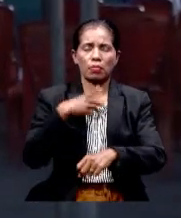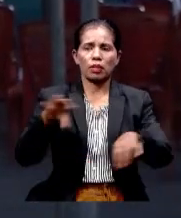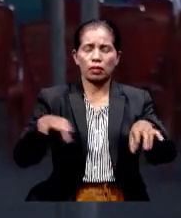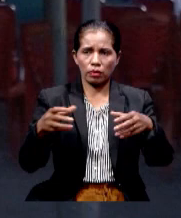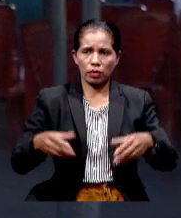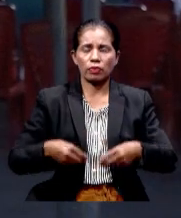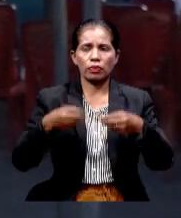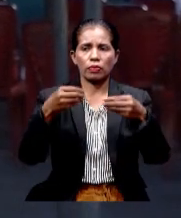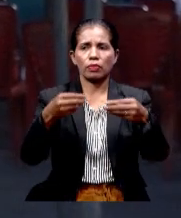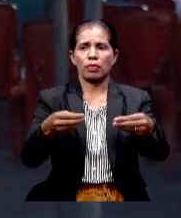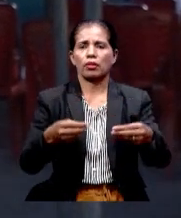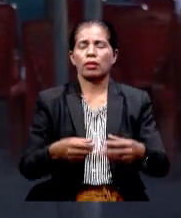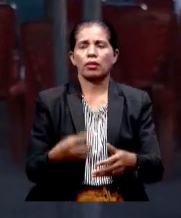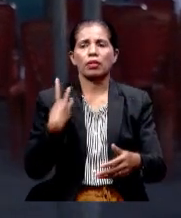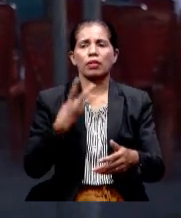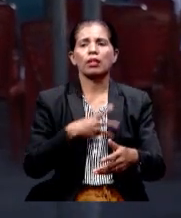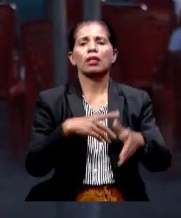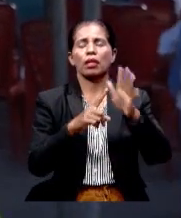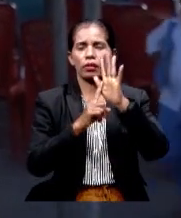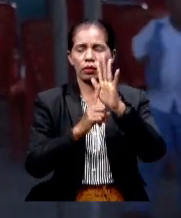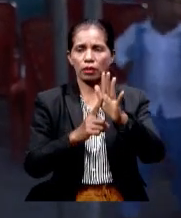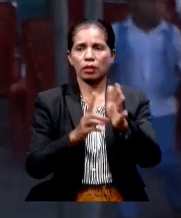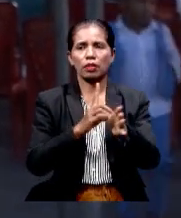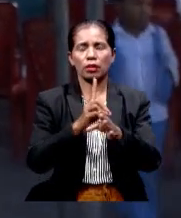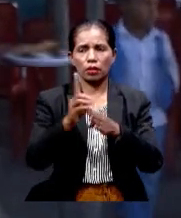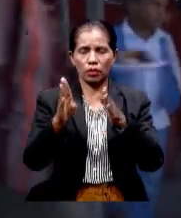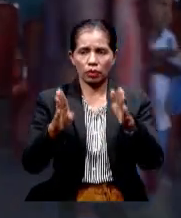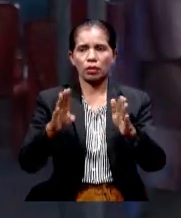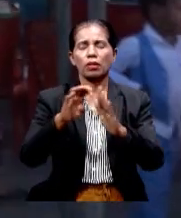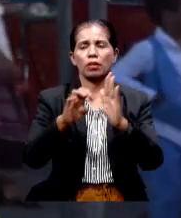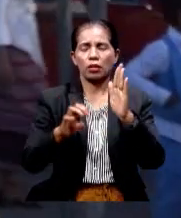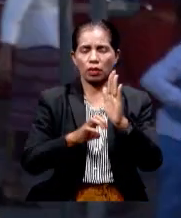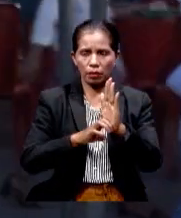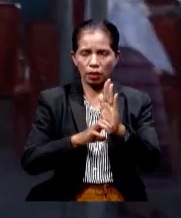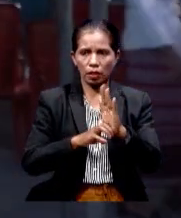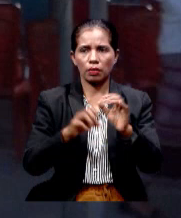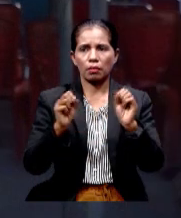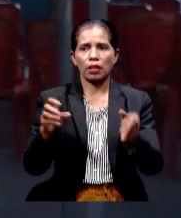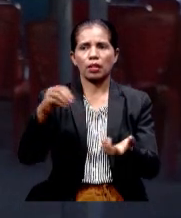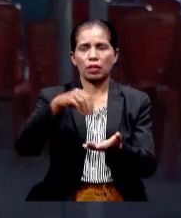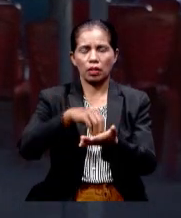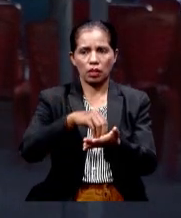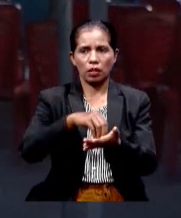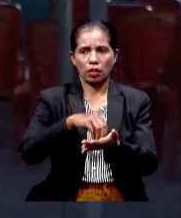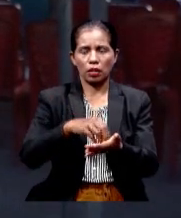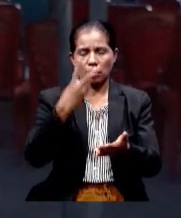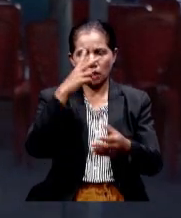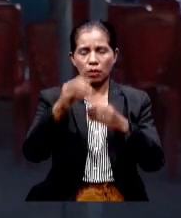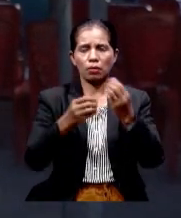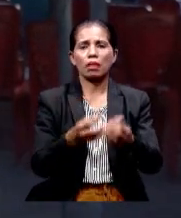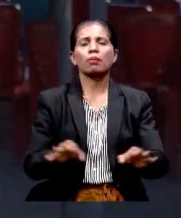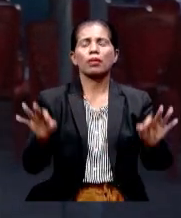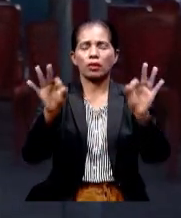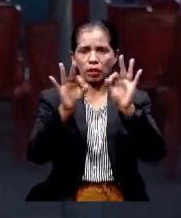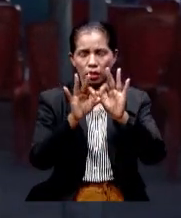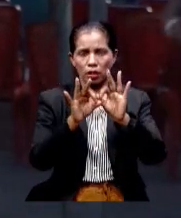né? Entrega de serviço, né? E tá a torre, a senhora diretora executiva do NFPM, para tu ver, tá a moça, né? São consideradas prioridade, vai ter